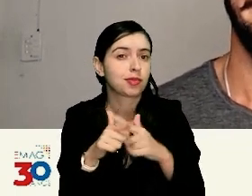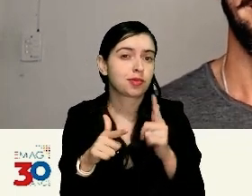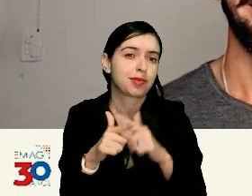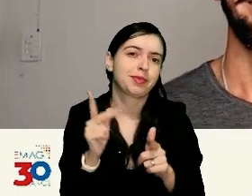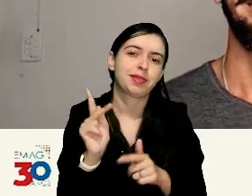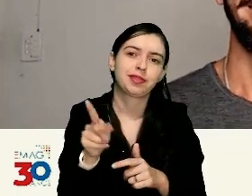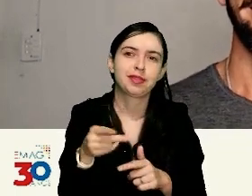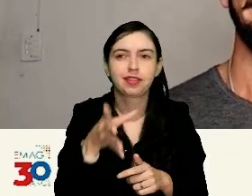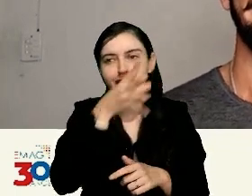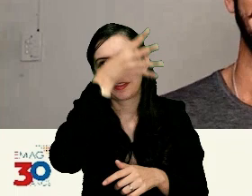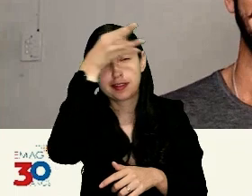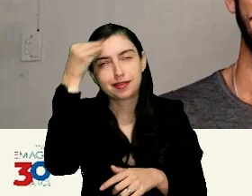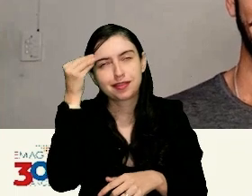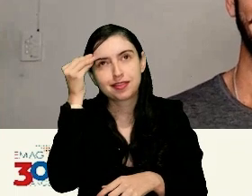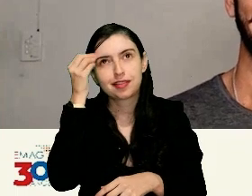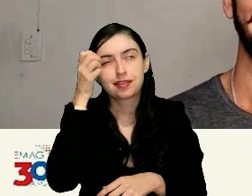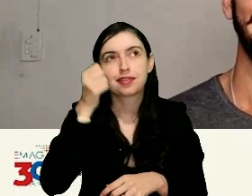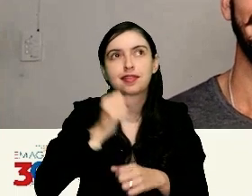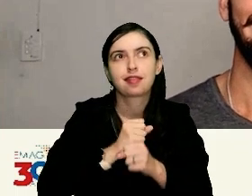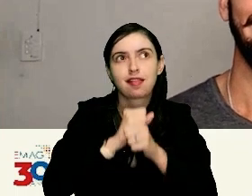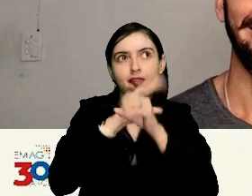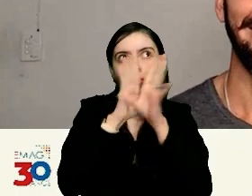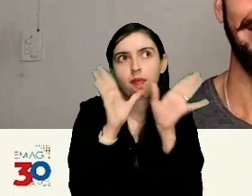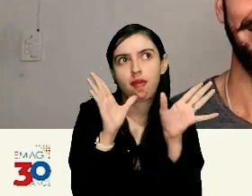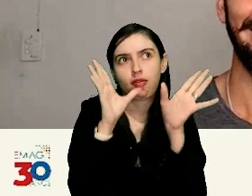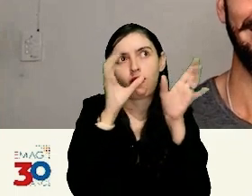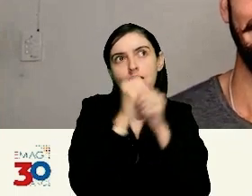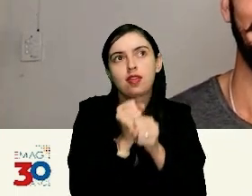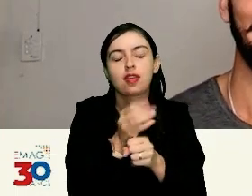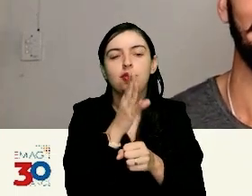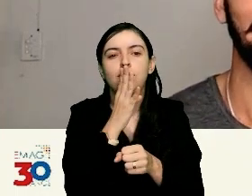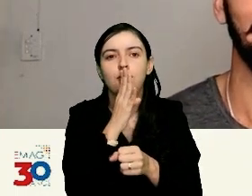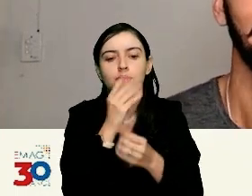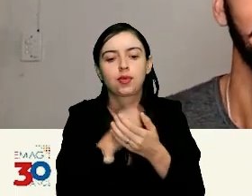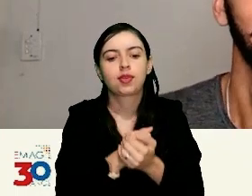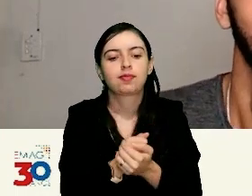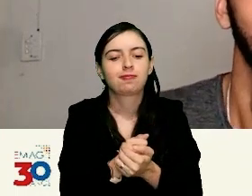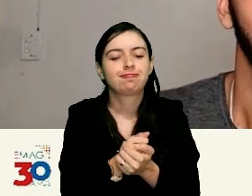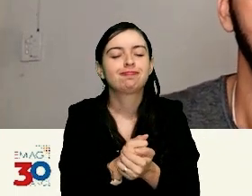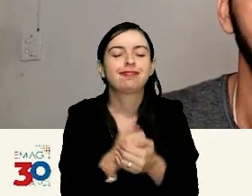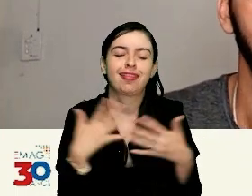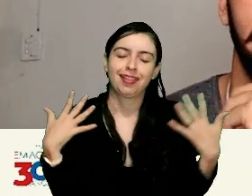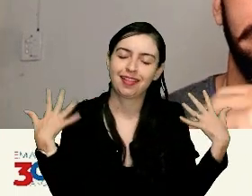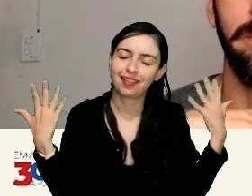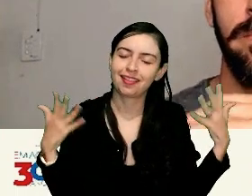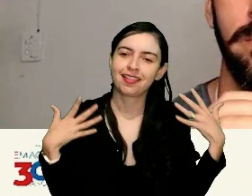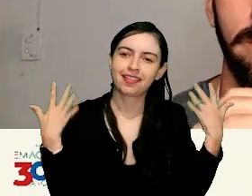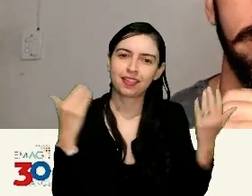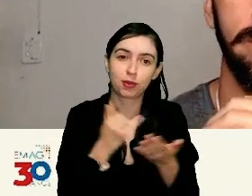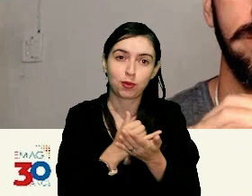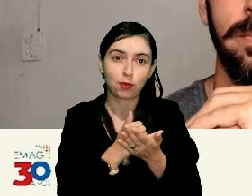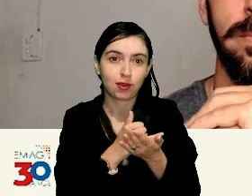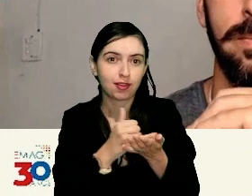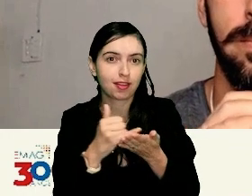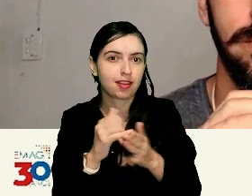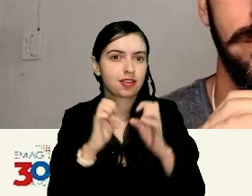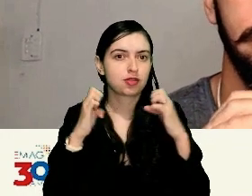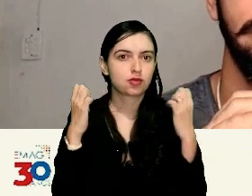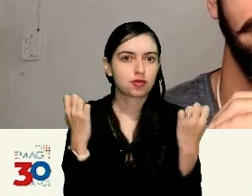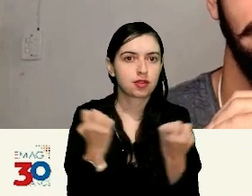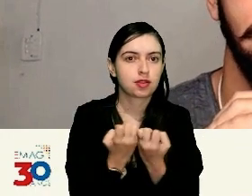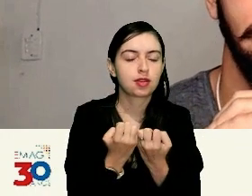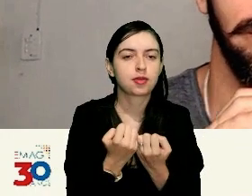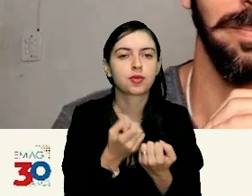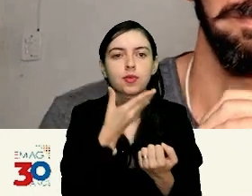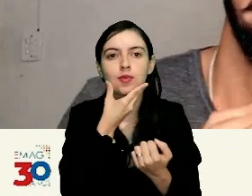mudo está ligado ou desligado. É com alegria que eu dou início a esse webinário, Paternidades em Agosto,